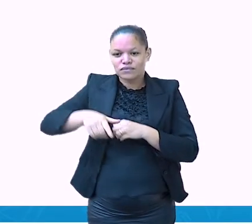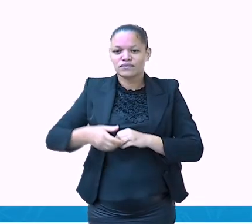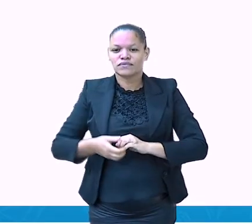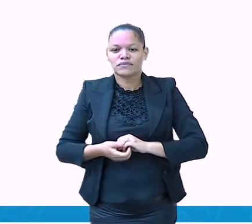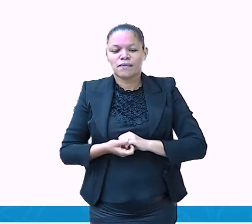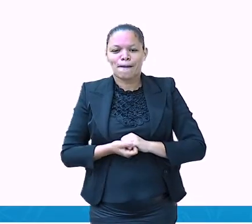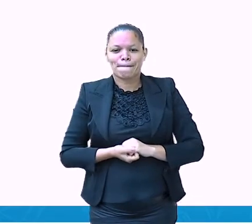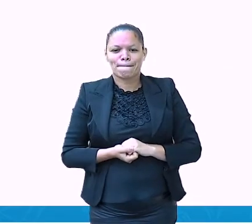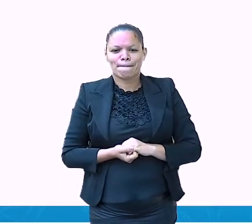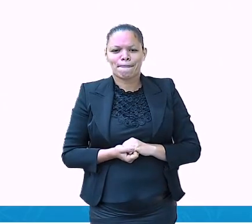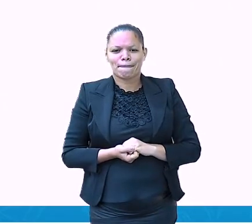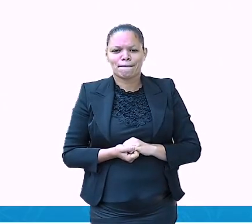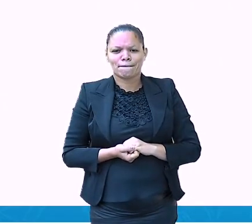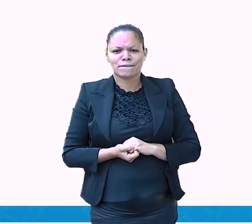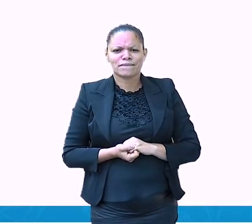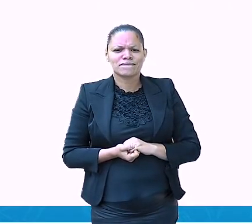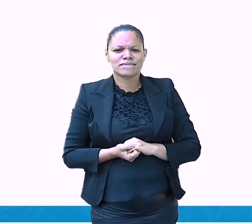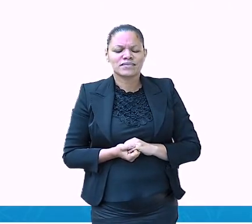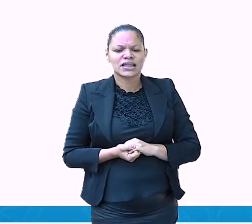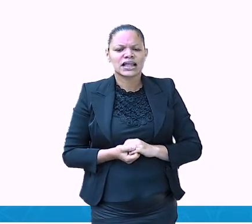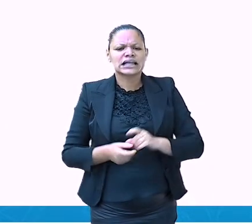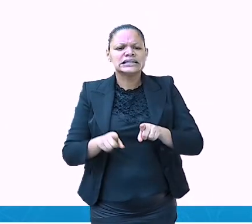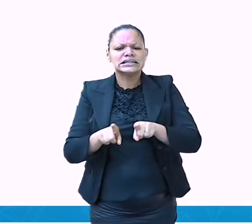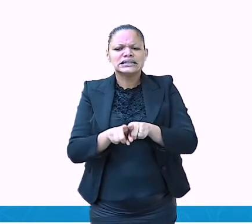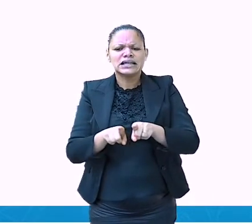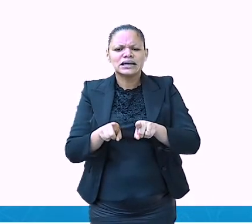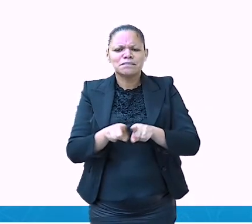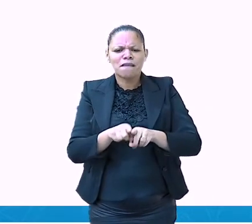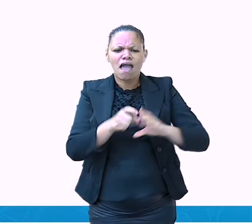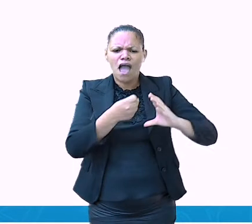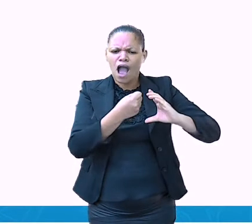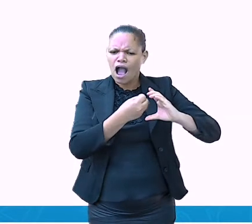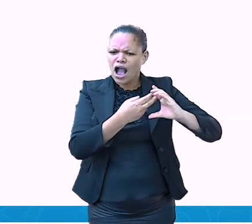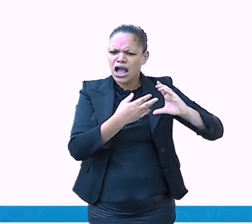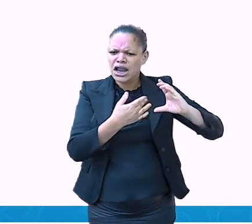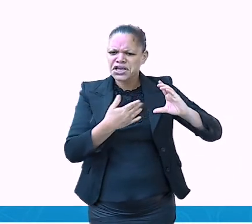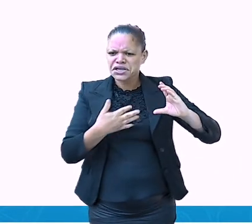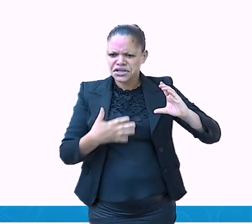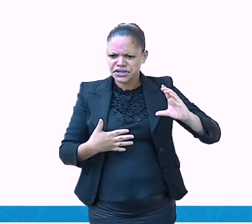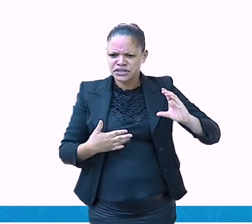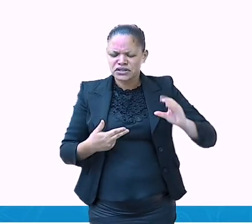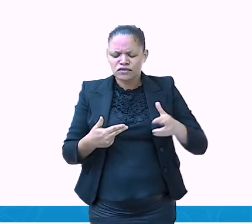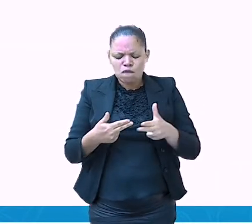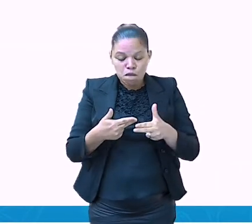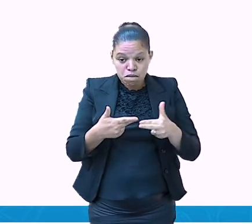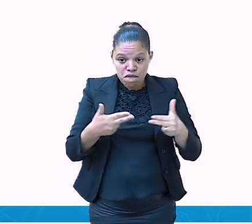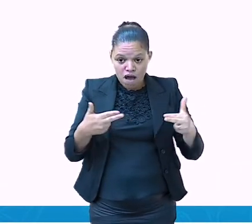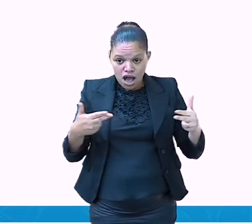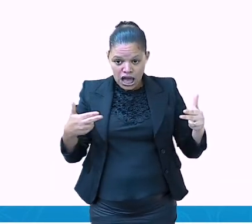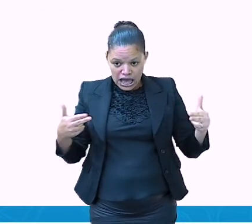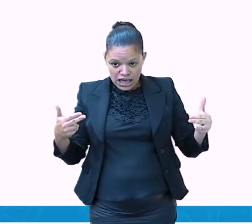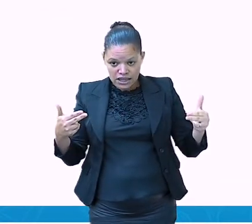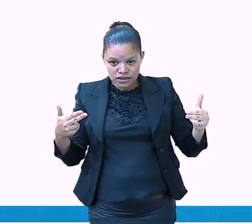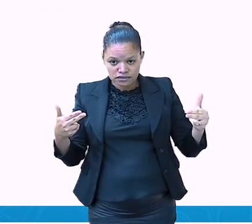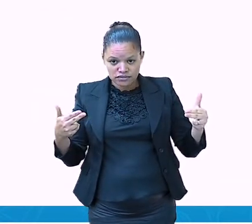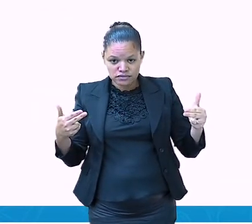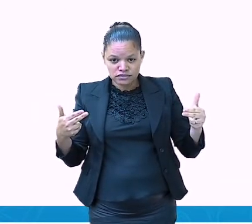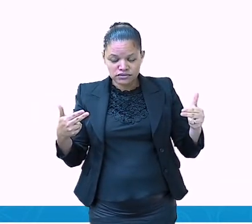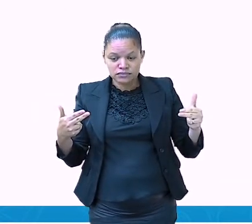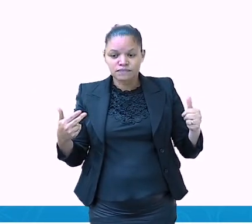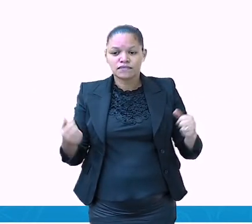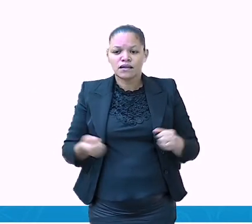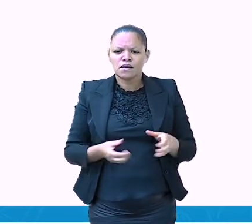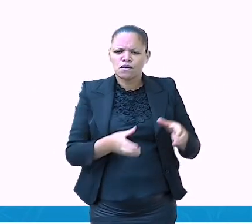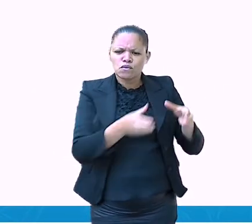E como a classificação dos artrópodes são inúmeras, eles são divididos por número de patas,